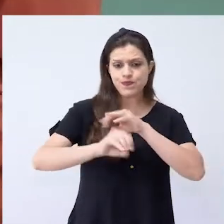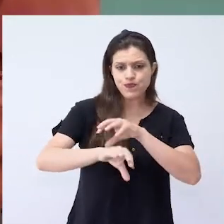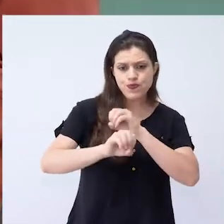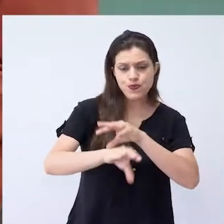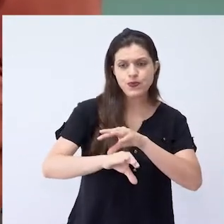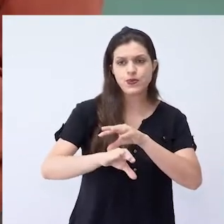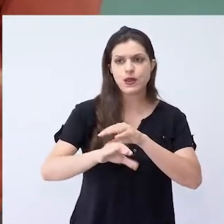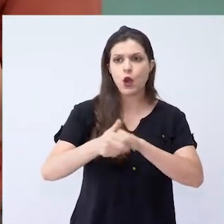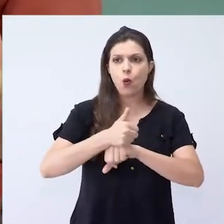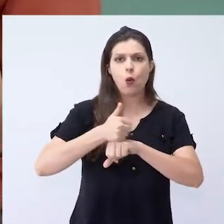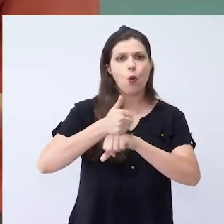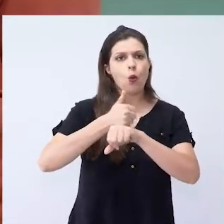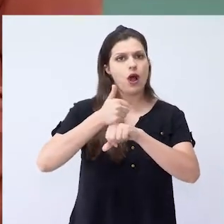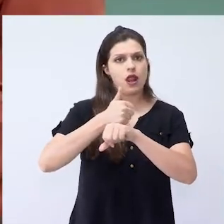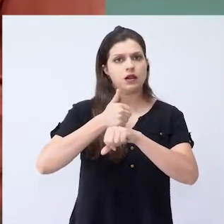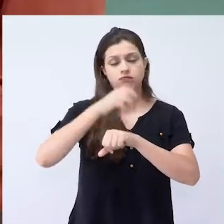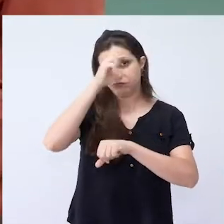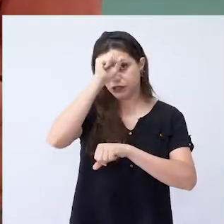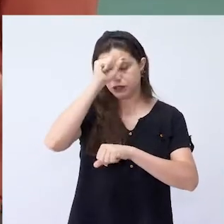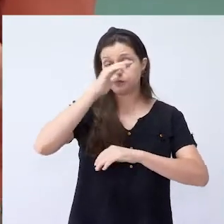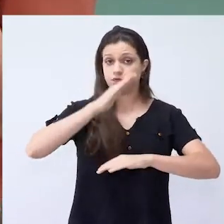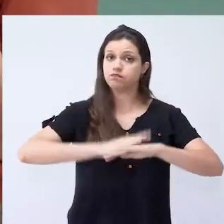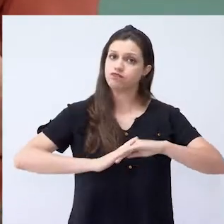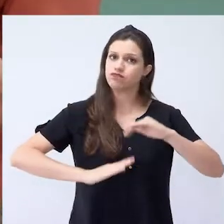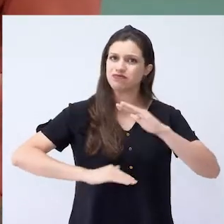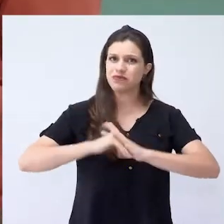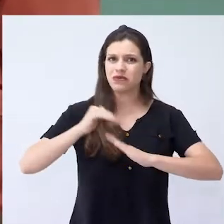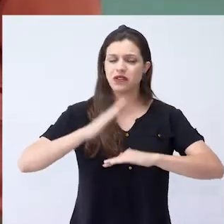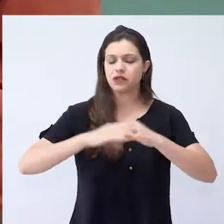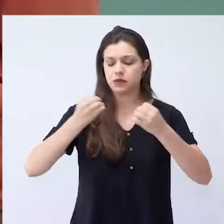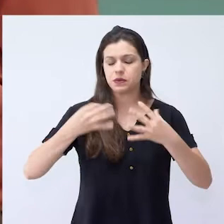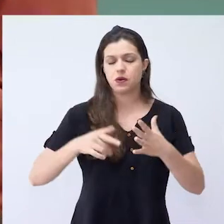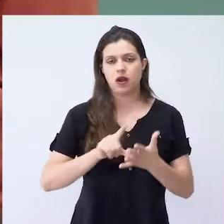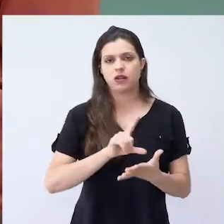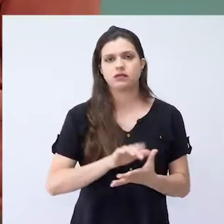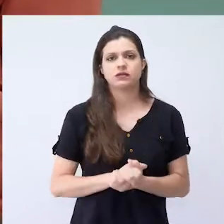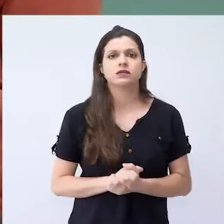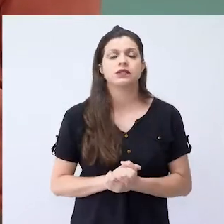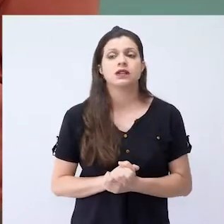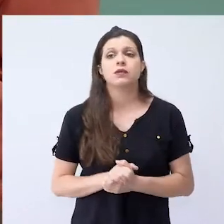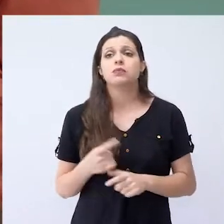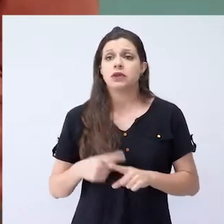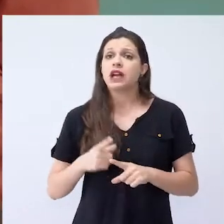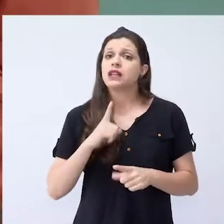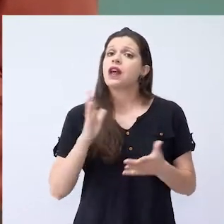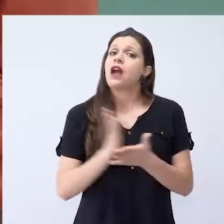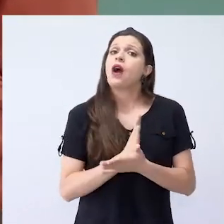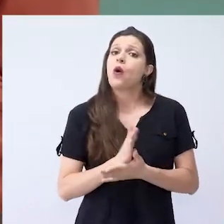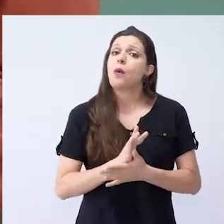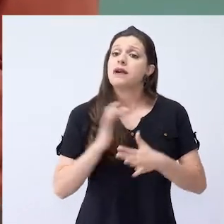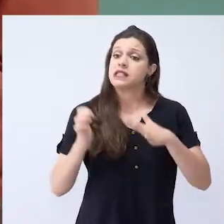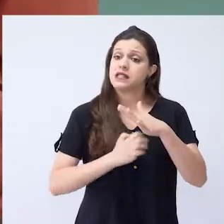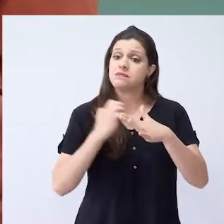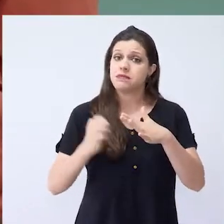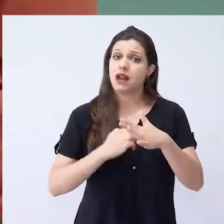de profissionalizantes, como uma qualificação ou como aprendizagem profissional, que foi o que eu mencionei anteriormente, já que há empresas que